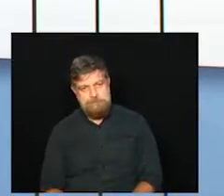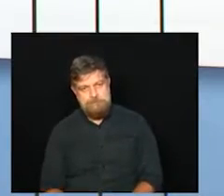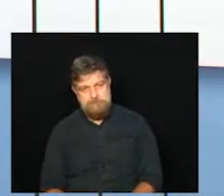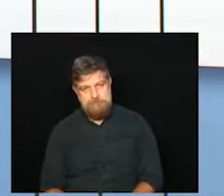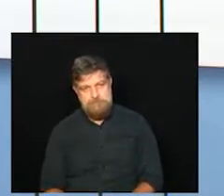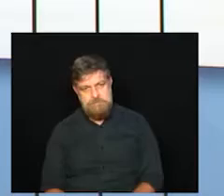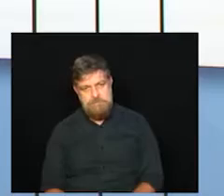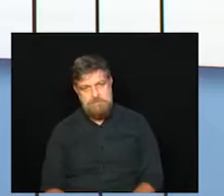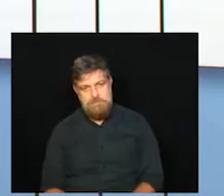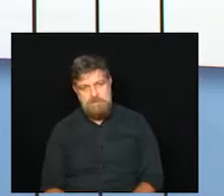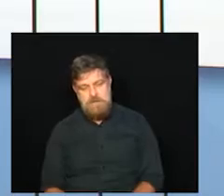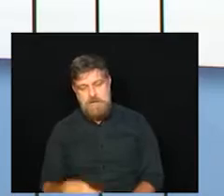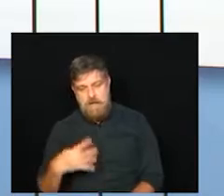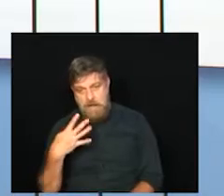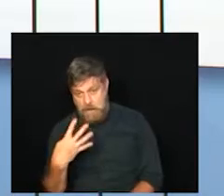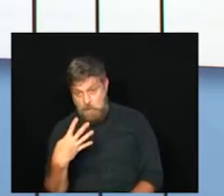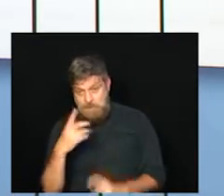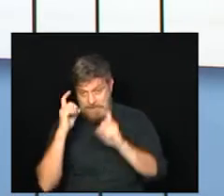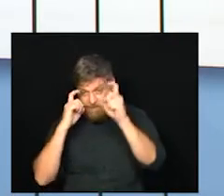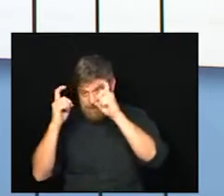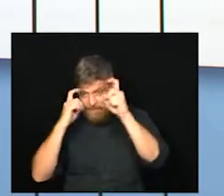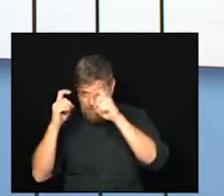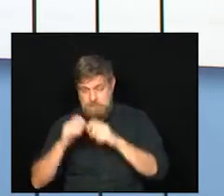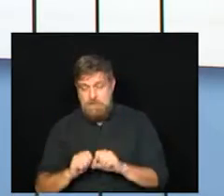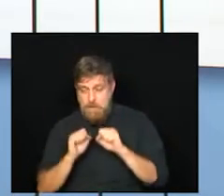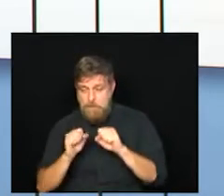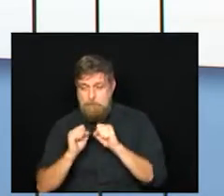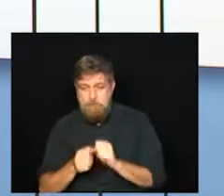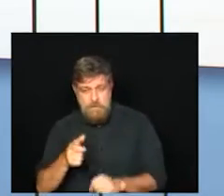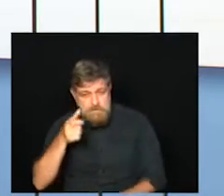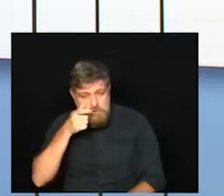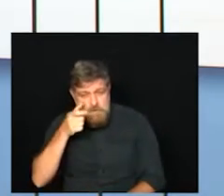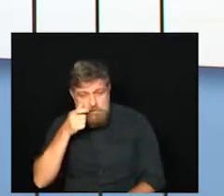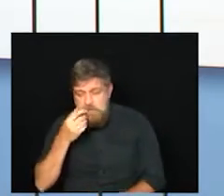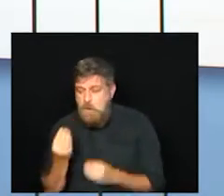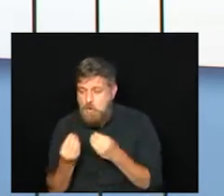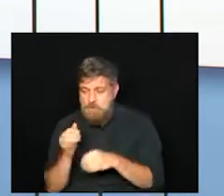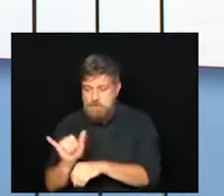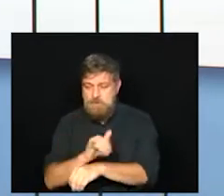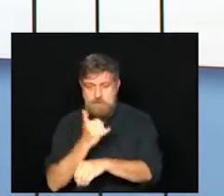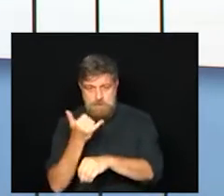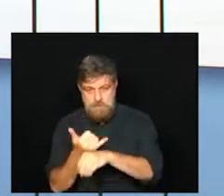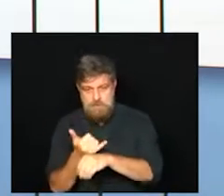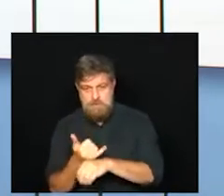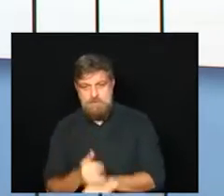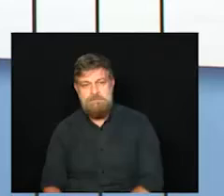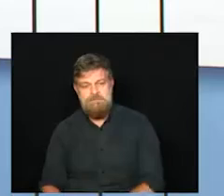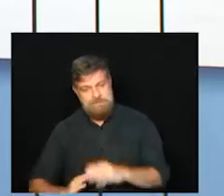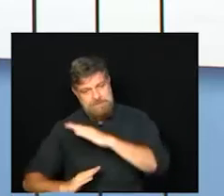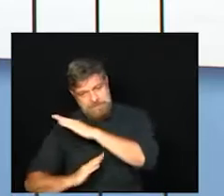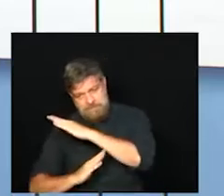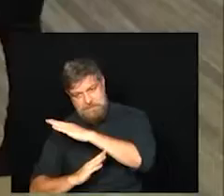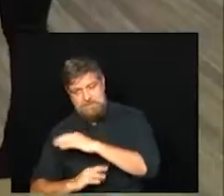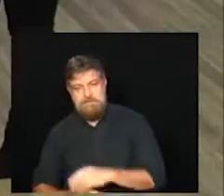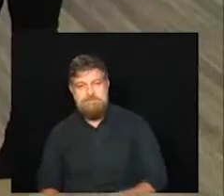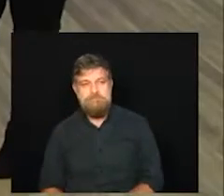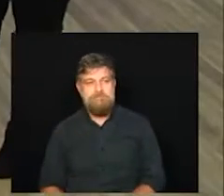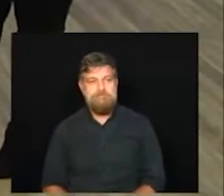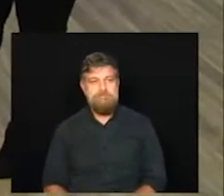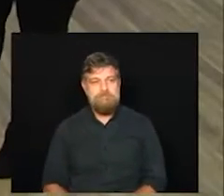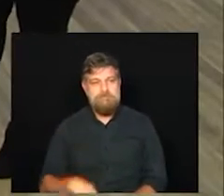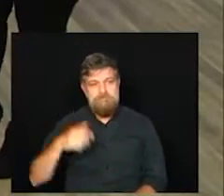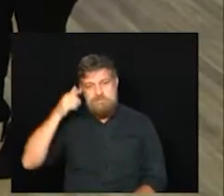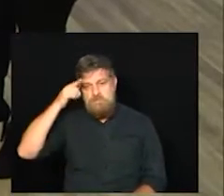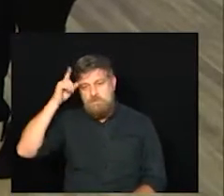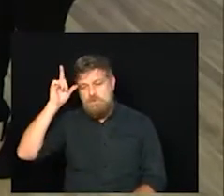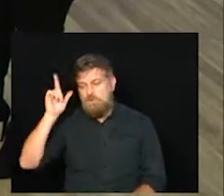E a íntegra da 4ª reunião ordinária pode ser conferida no youtube.com/TV Câmara Campinas.